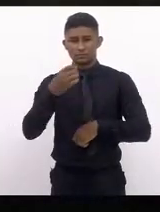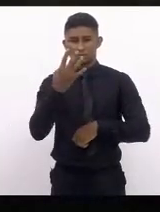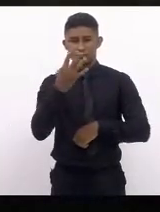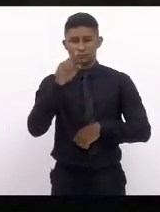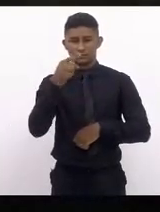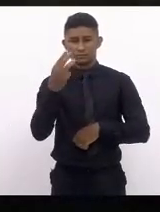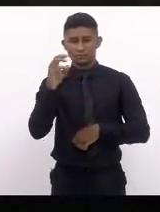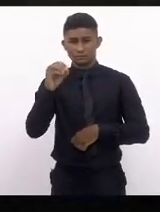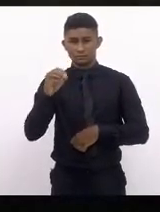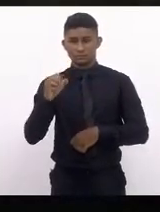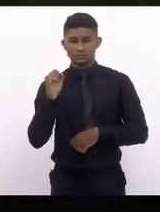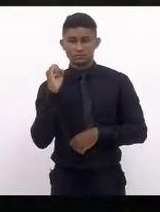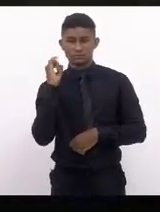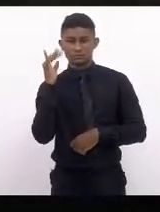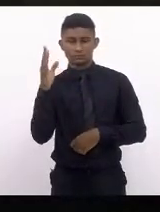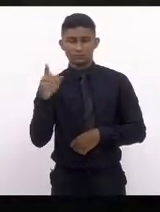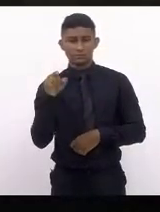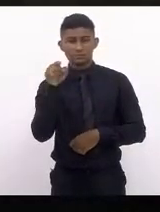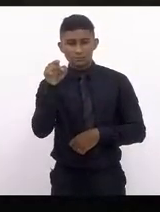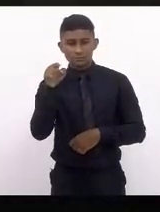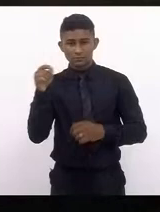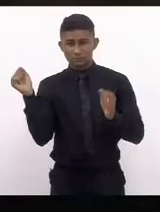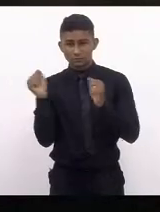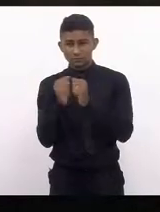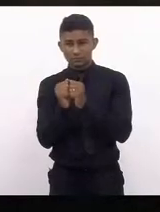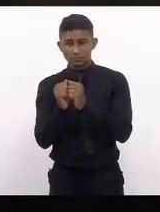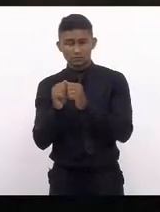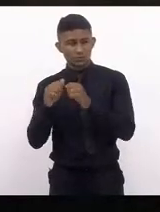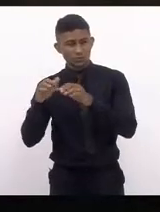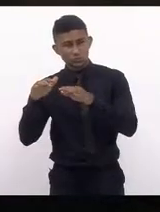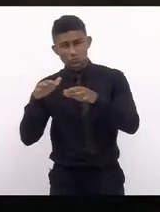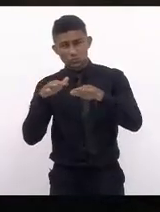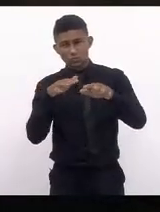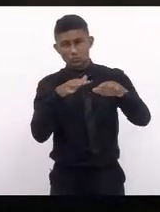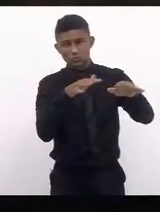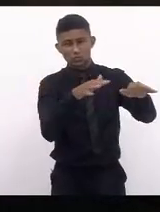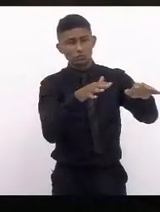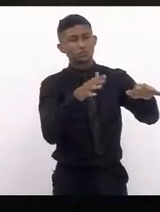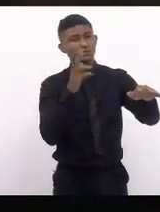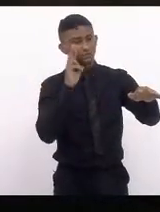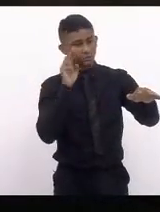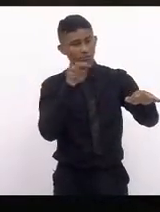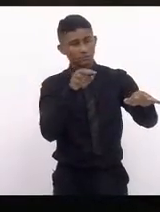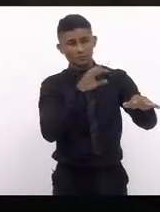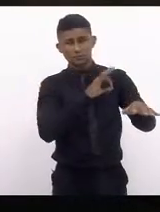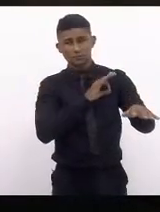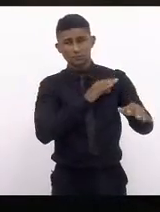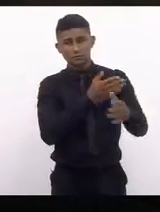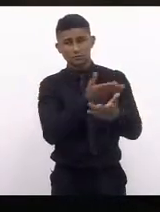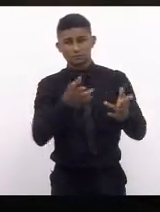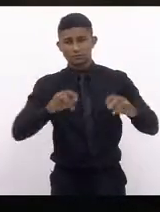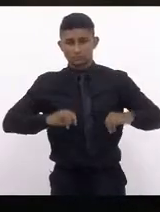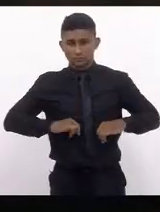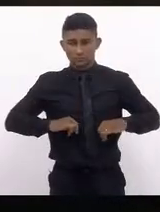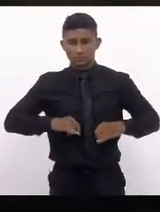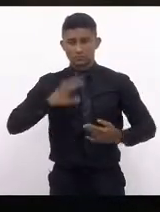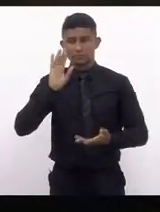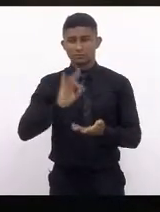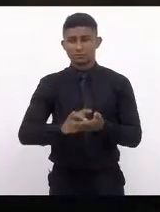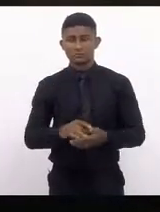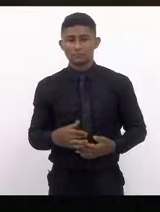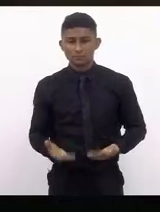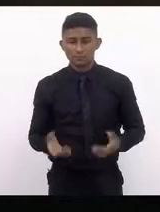batalhão para fazer operação na Serrinha e tudo mais porque assim que a gente viu como é que eu policial sofre então parabenizar